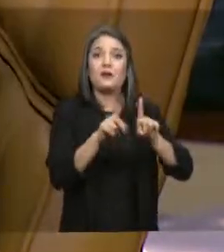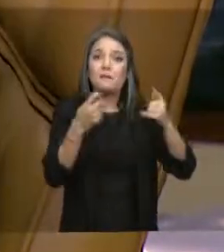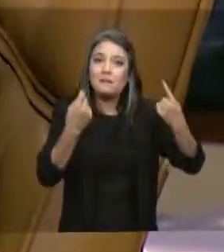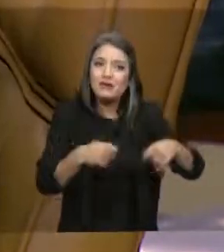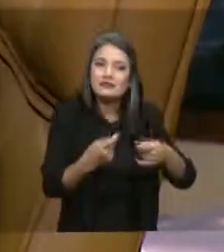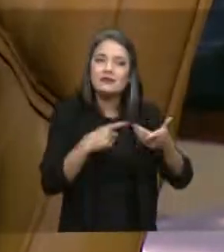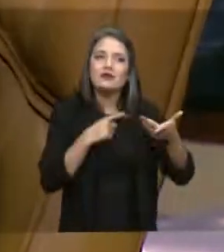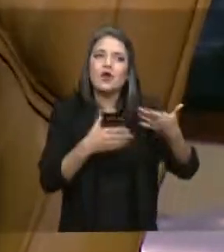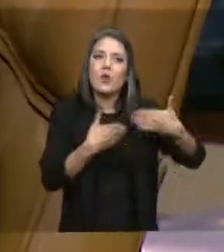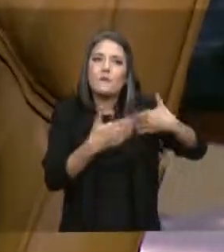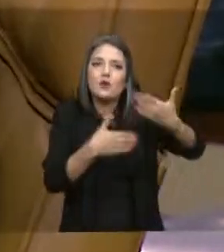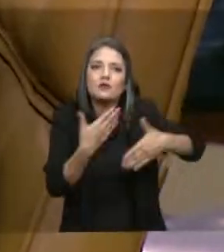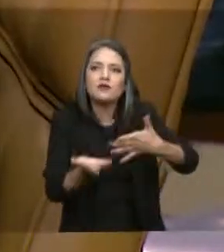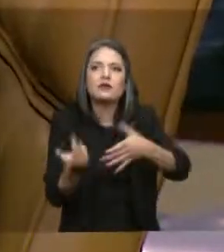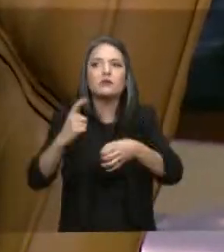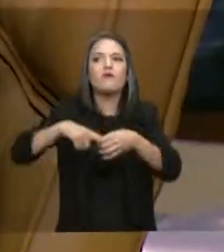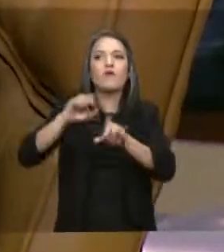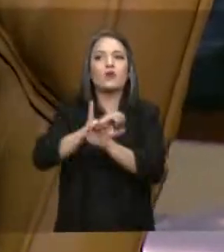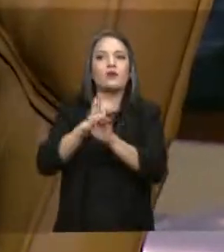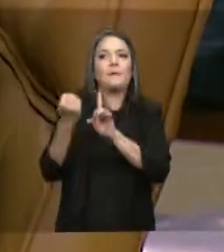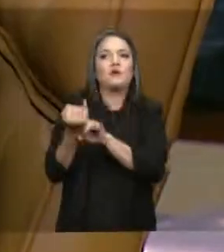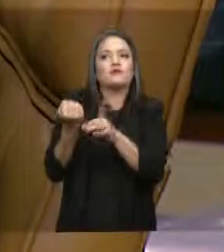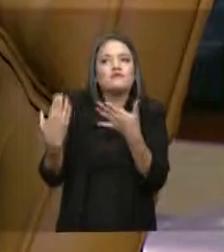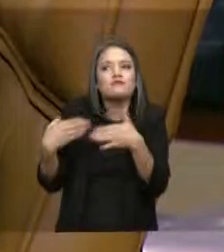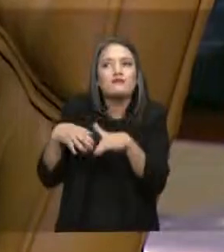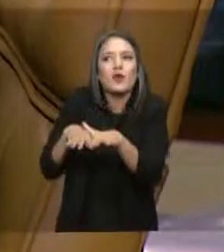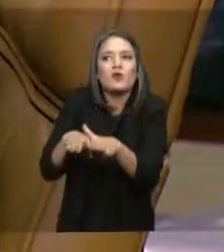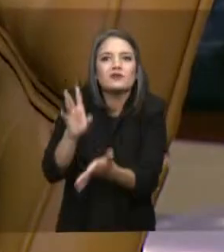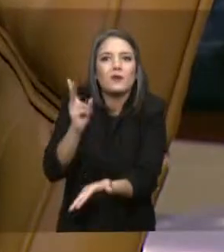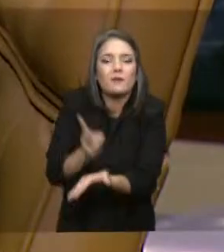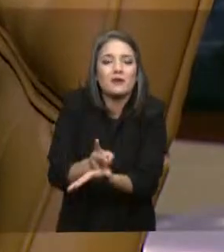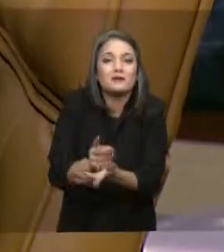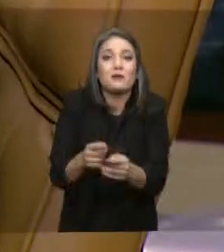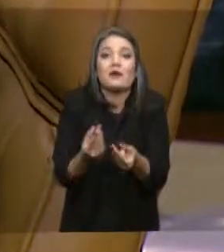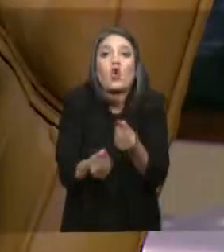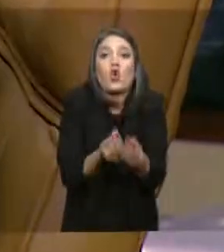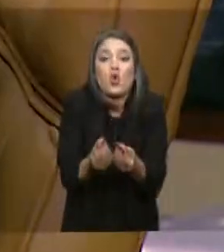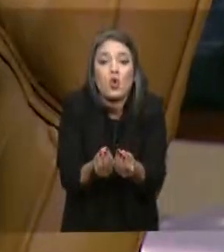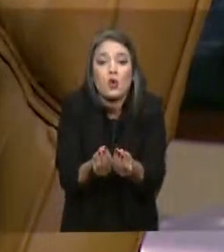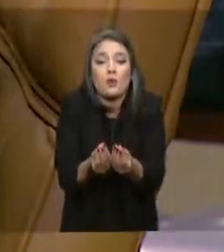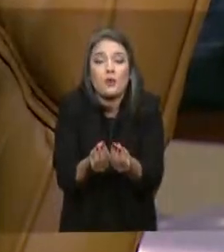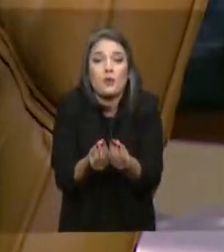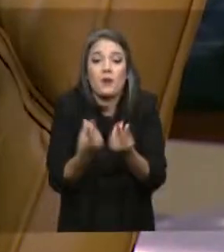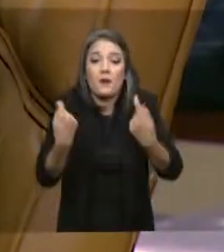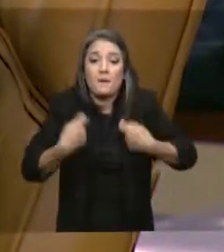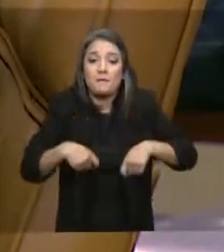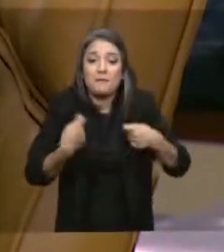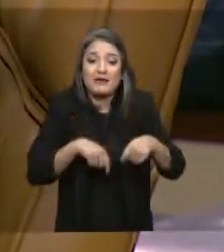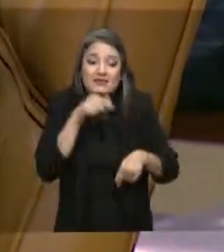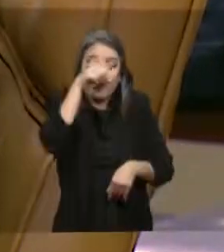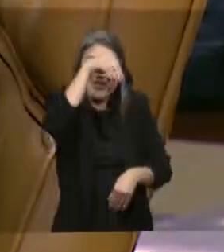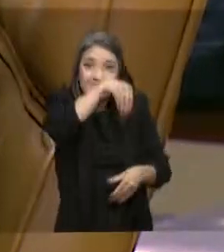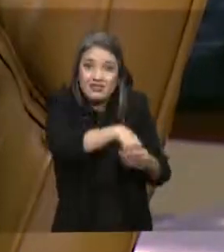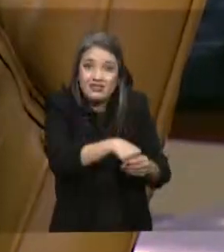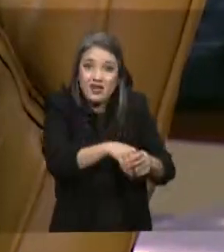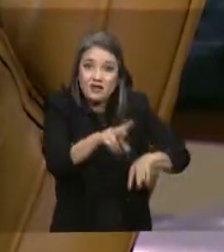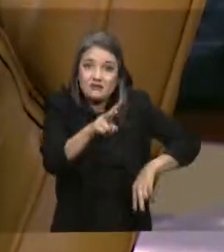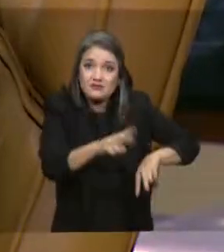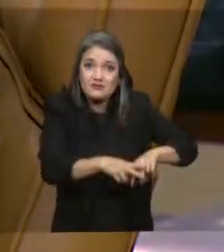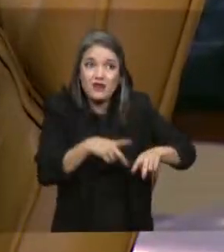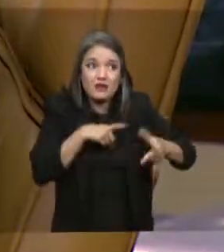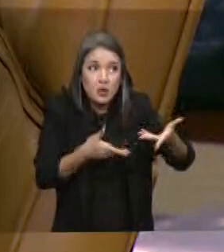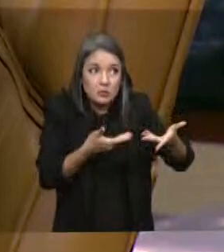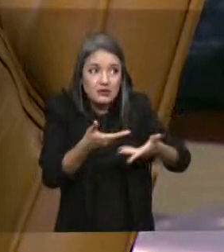E para isso mínimo é garantir-se uma um adequado o tratamento em termos